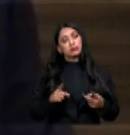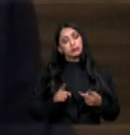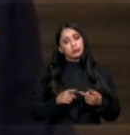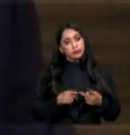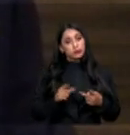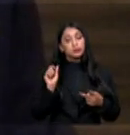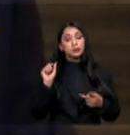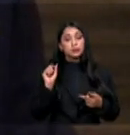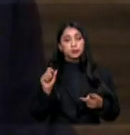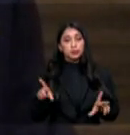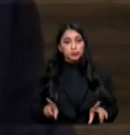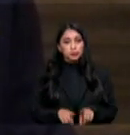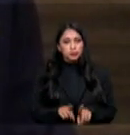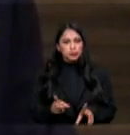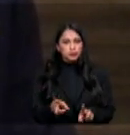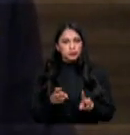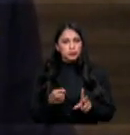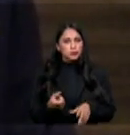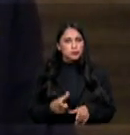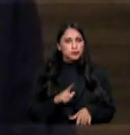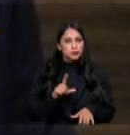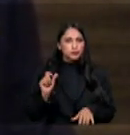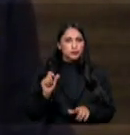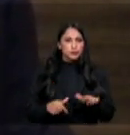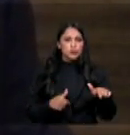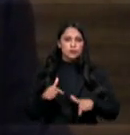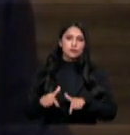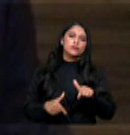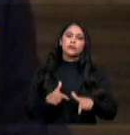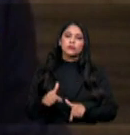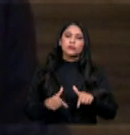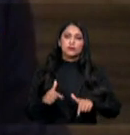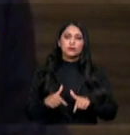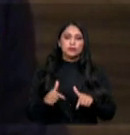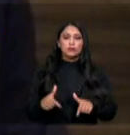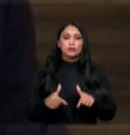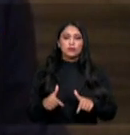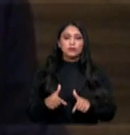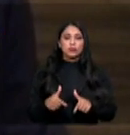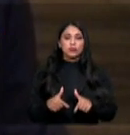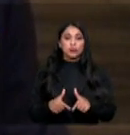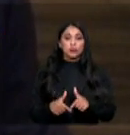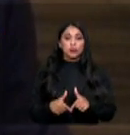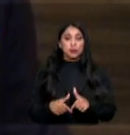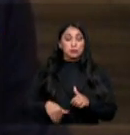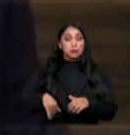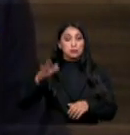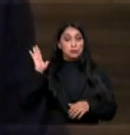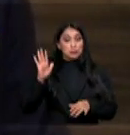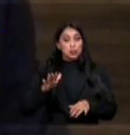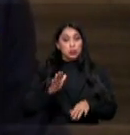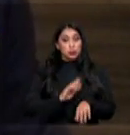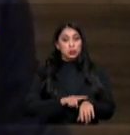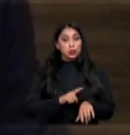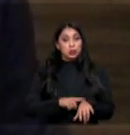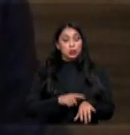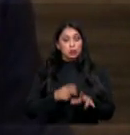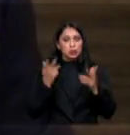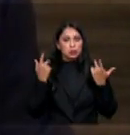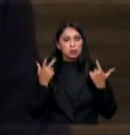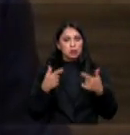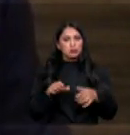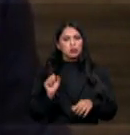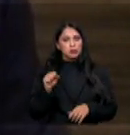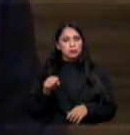lugar, assim me parece, o trabalho acima da jornada normal deve gerar, sim,